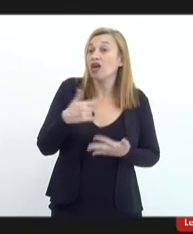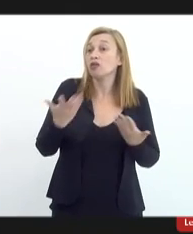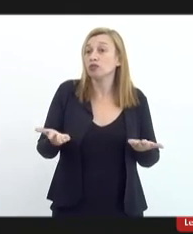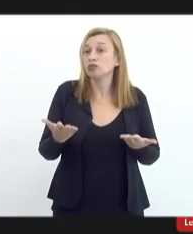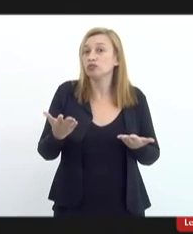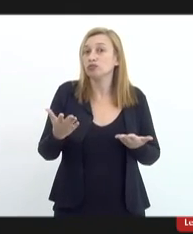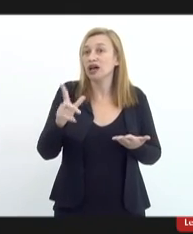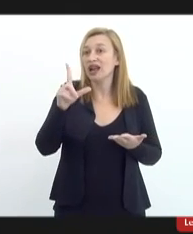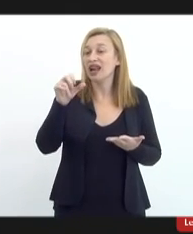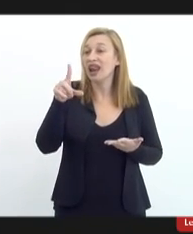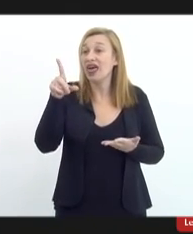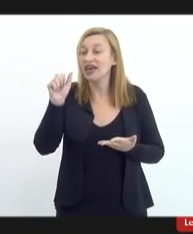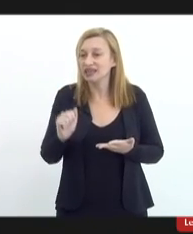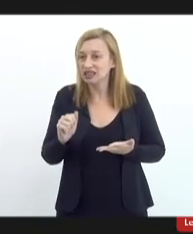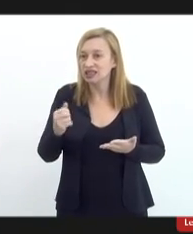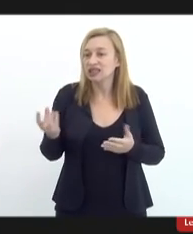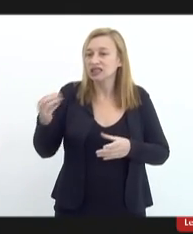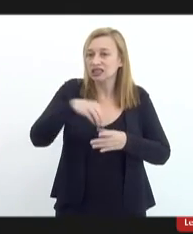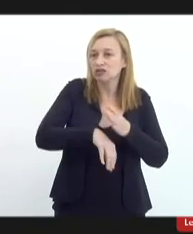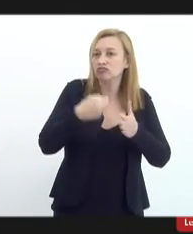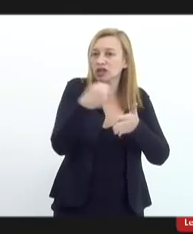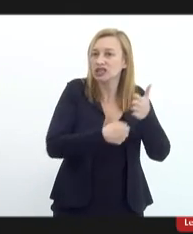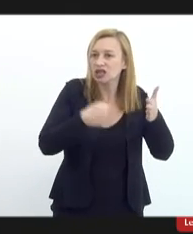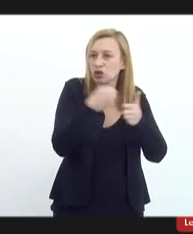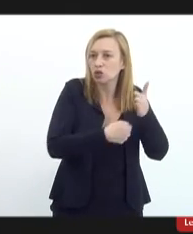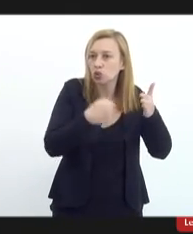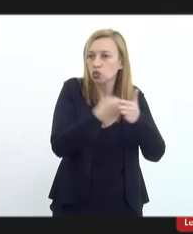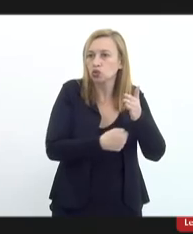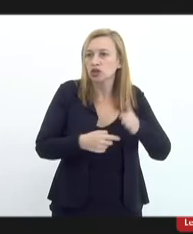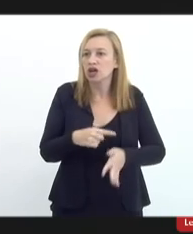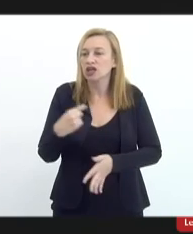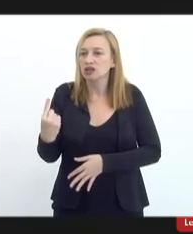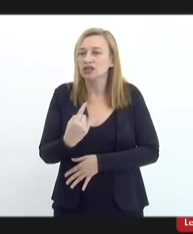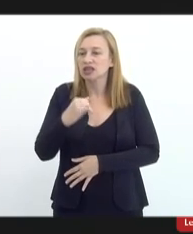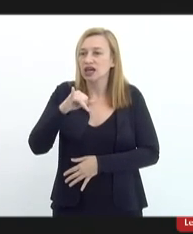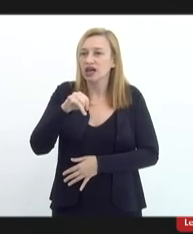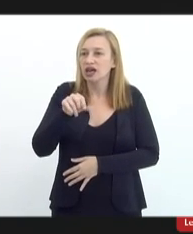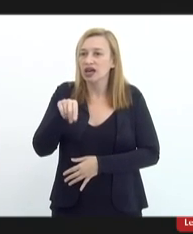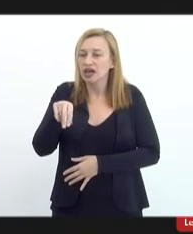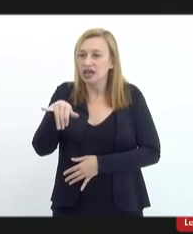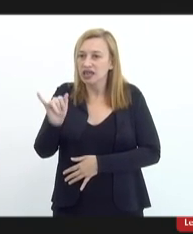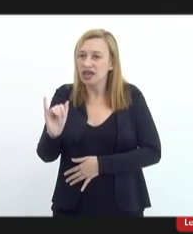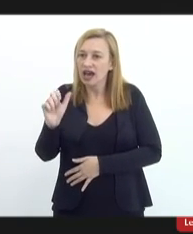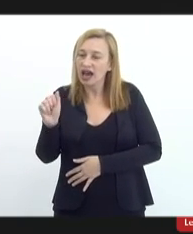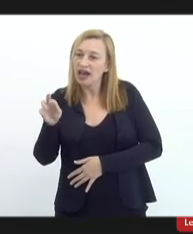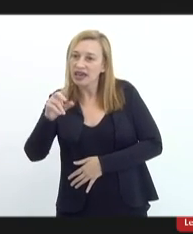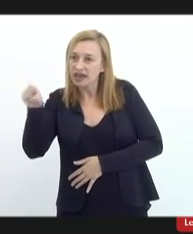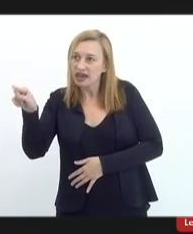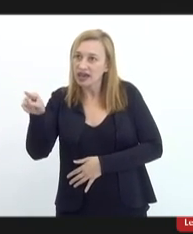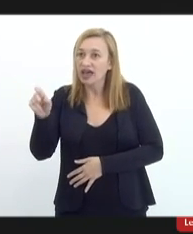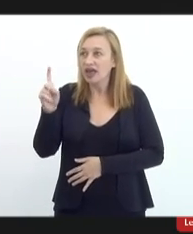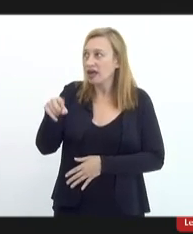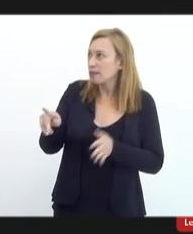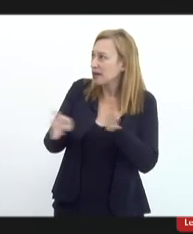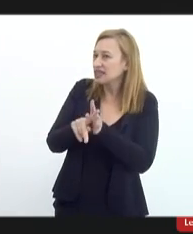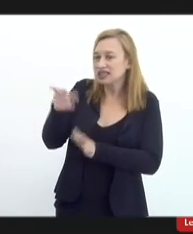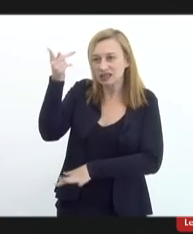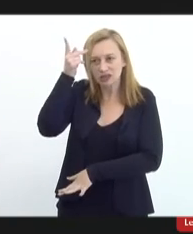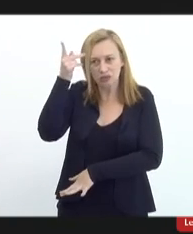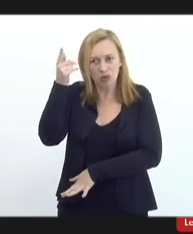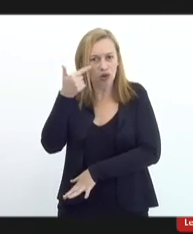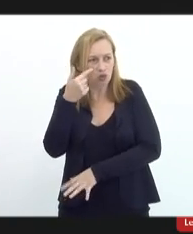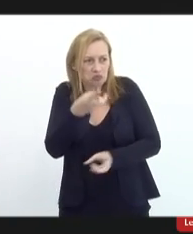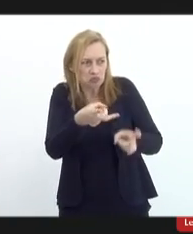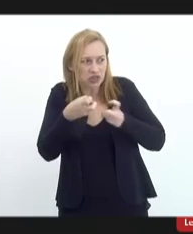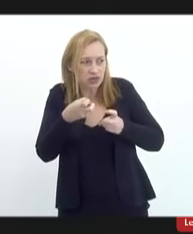é uma lenda, né, dentro dessa luta, né? A nossa IA é lá de São Paulo, né? Eu notei pelo que ela disse, né, e